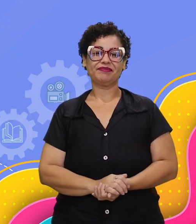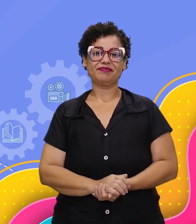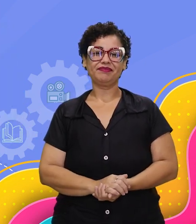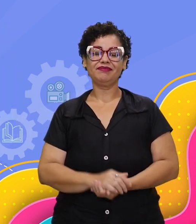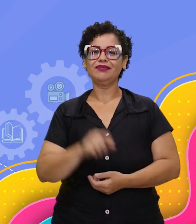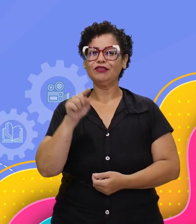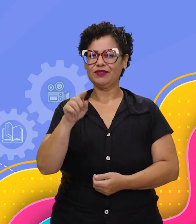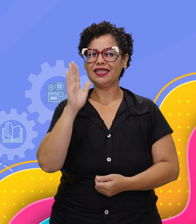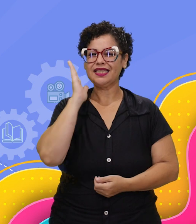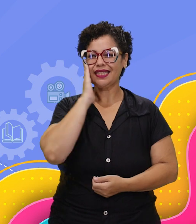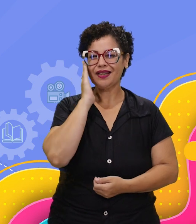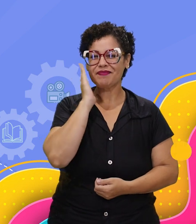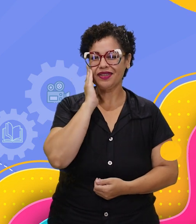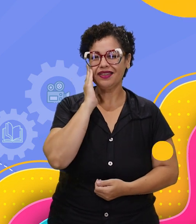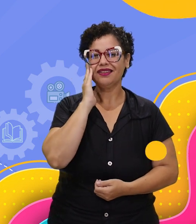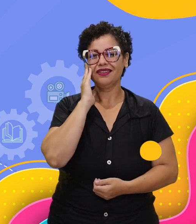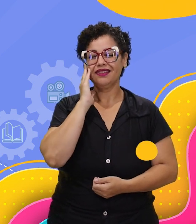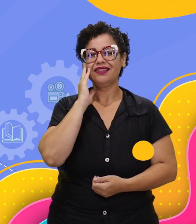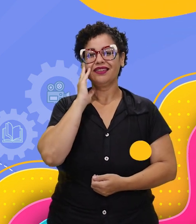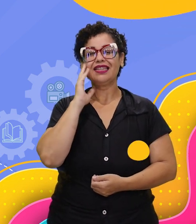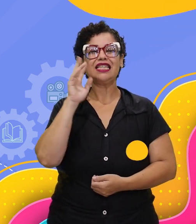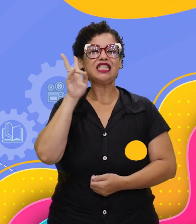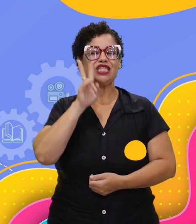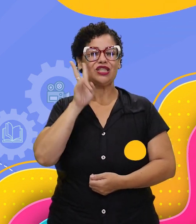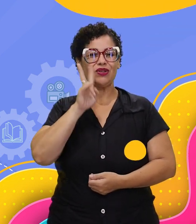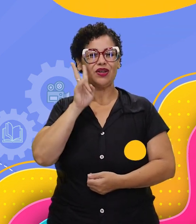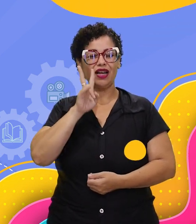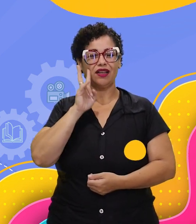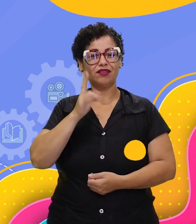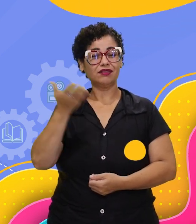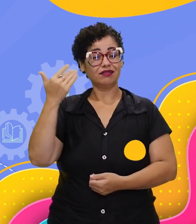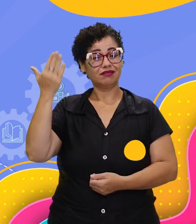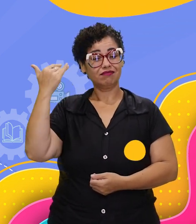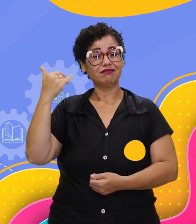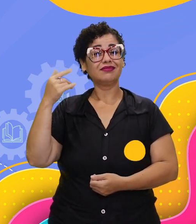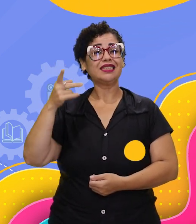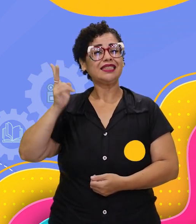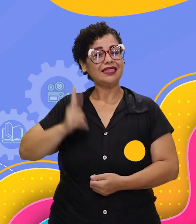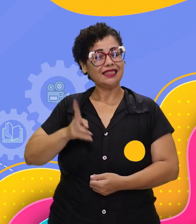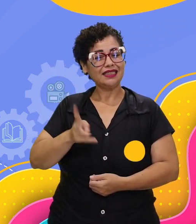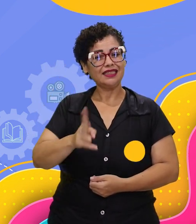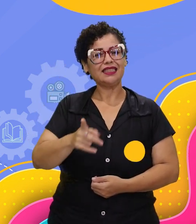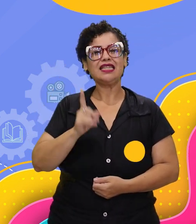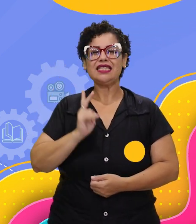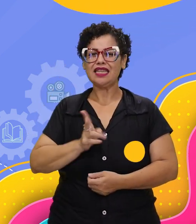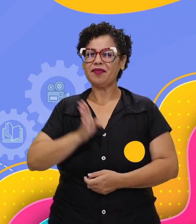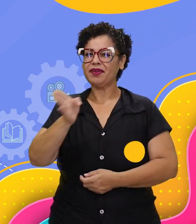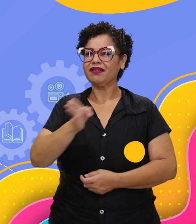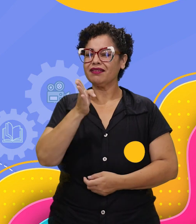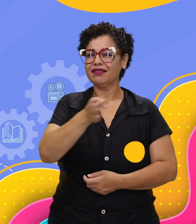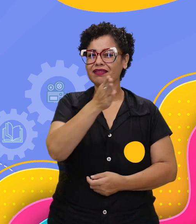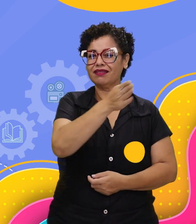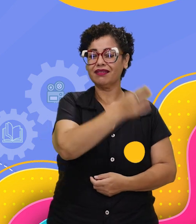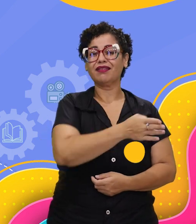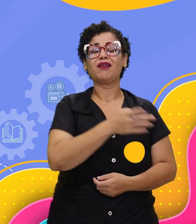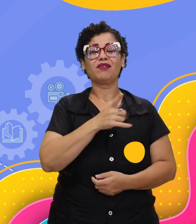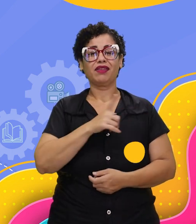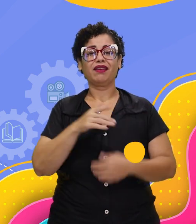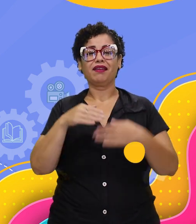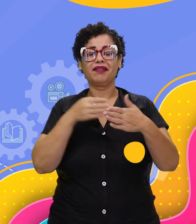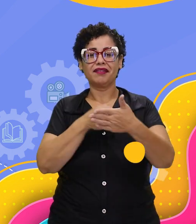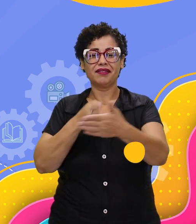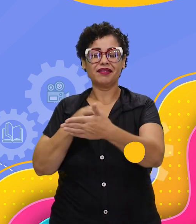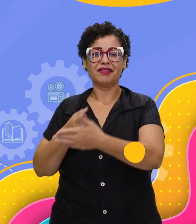Você sabia que os historiadores frequentemente cruzam fronteiras disciplinares,